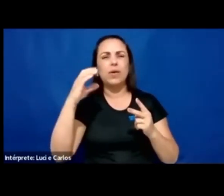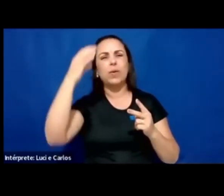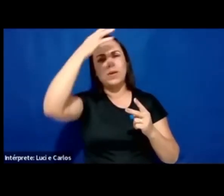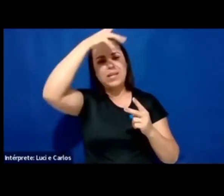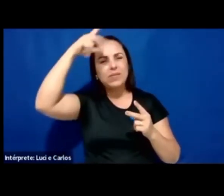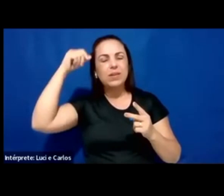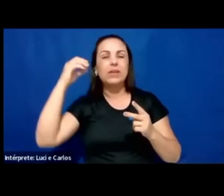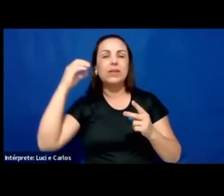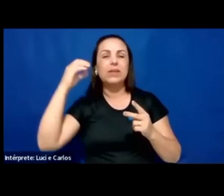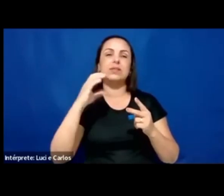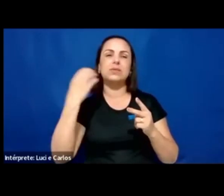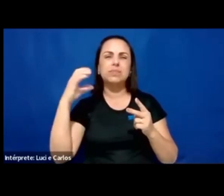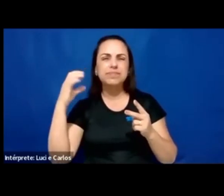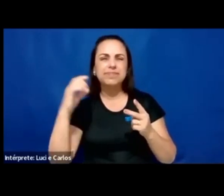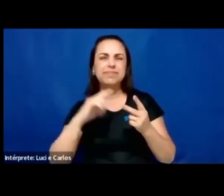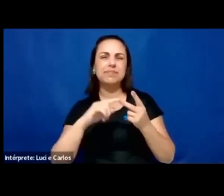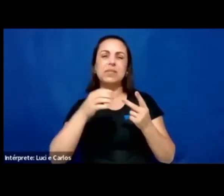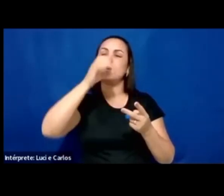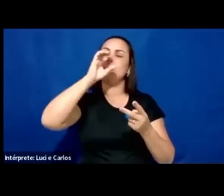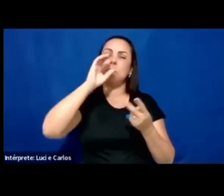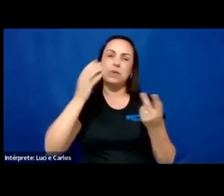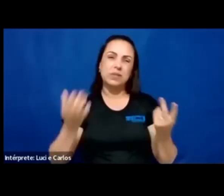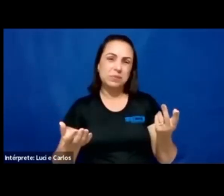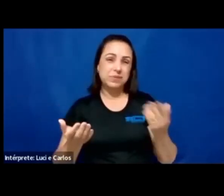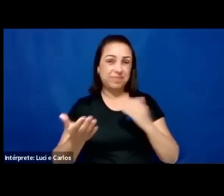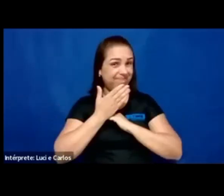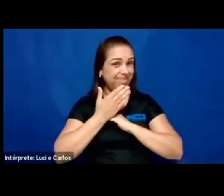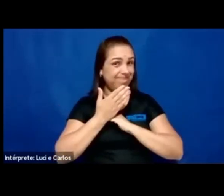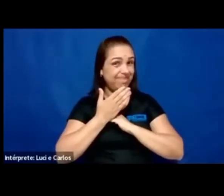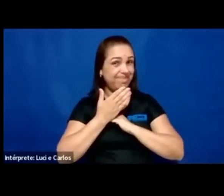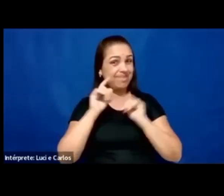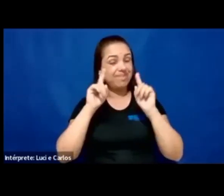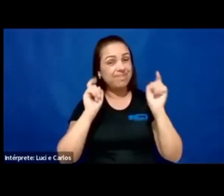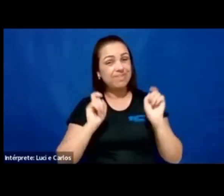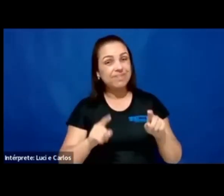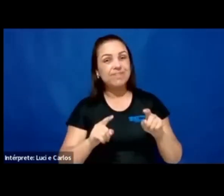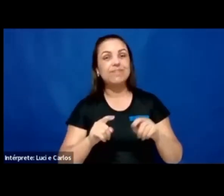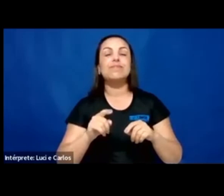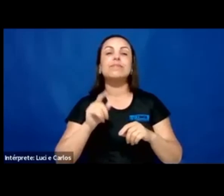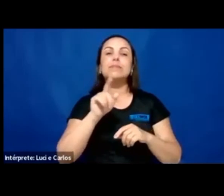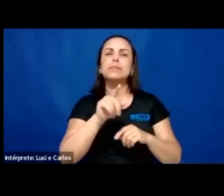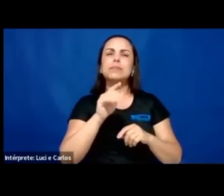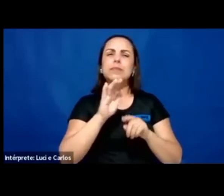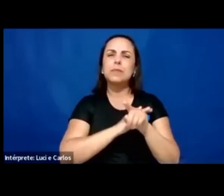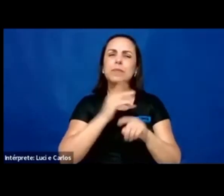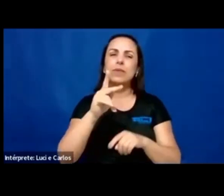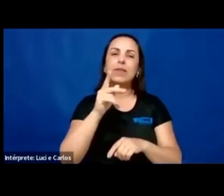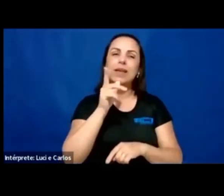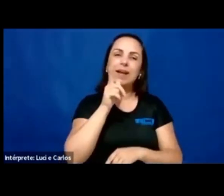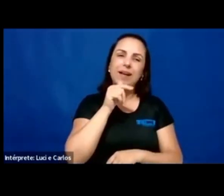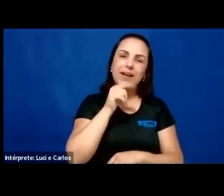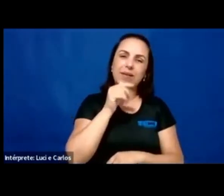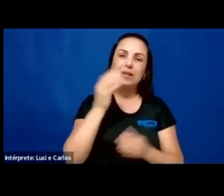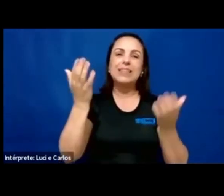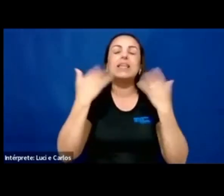para gerar energia. Você quer ver uma coisa? Quando você está desidratado, você vai lá no banheiro e faz a urina